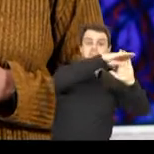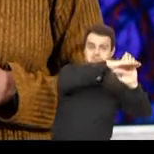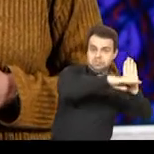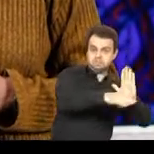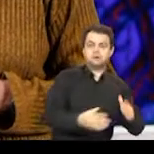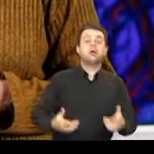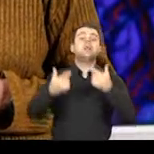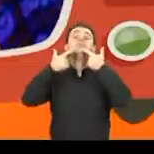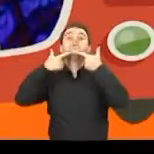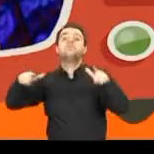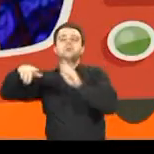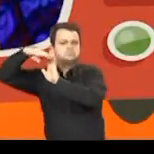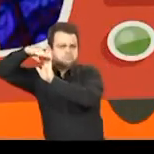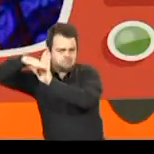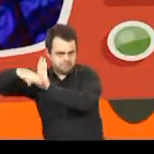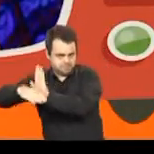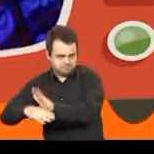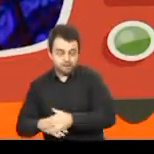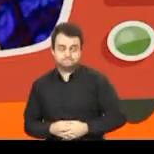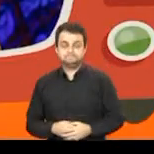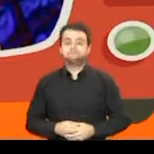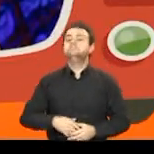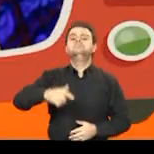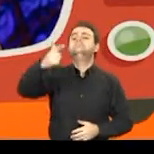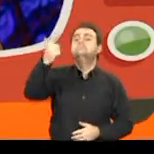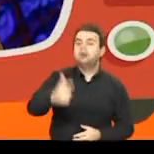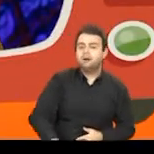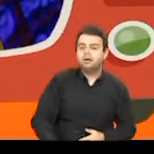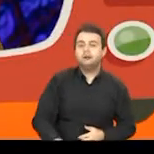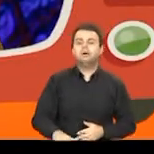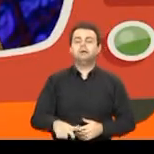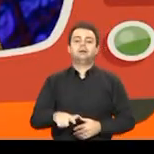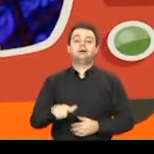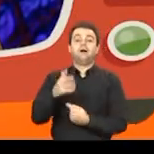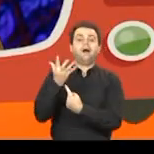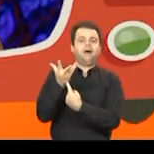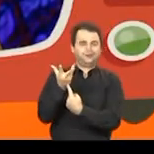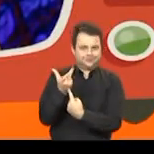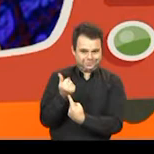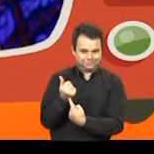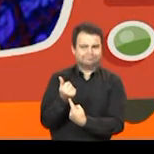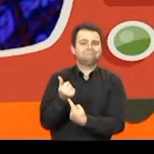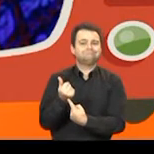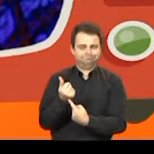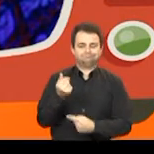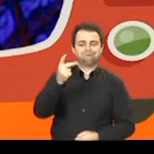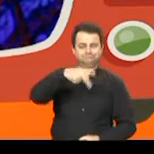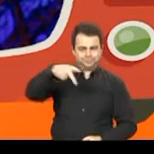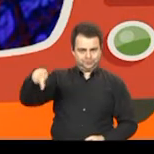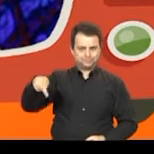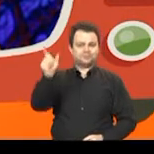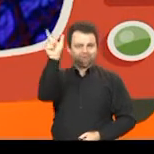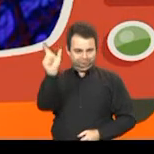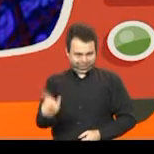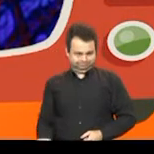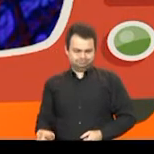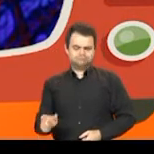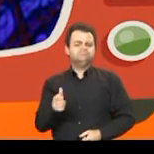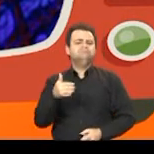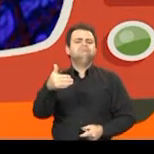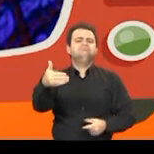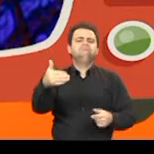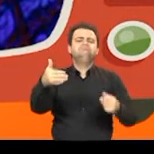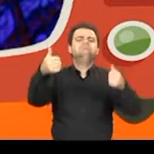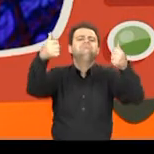e da linguagem. E teremos também aula de arte com o professor Zé Antônio. Ele vai falar para a gente um